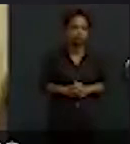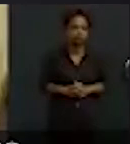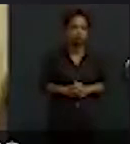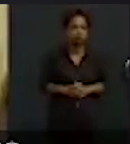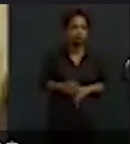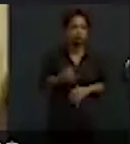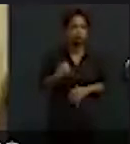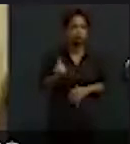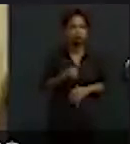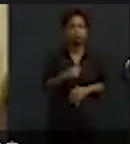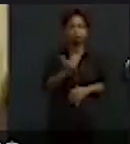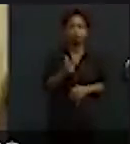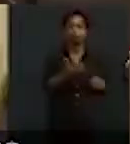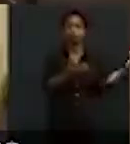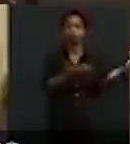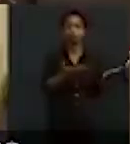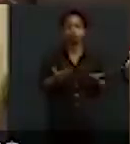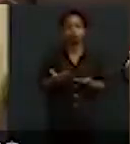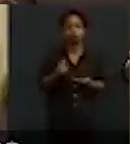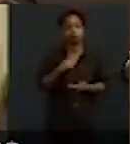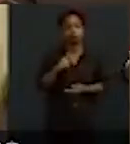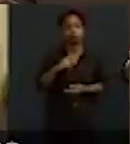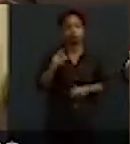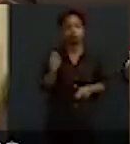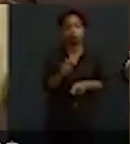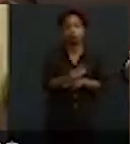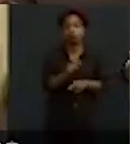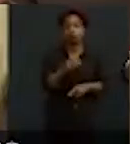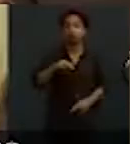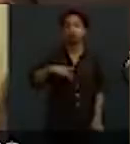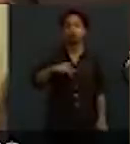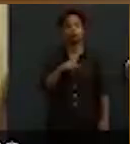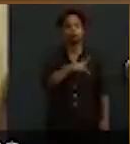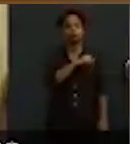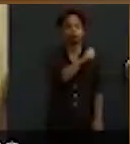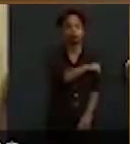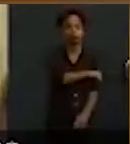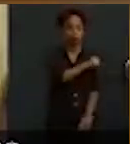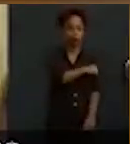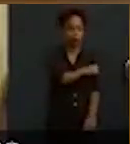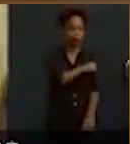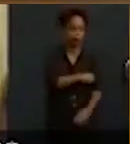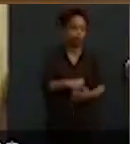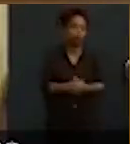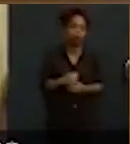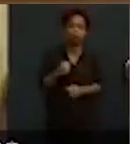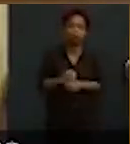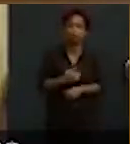Nosso próximo agraciado ingressou no Ministério Público do Estado do Rio de Janeiro em